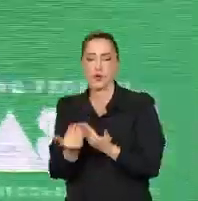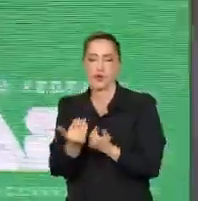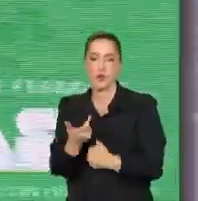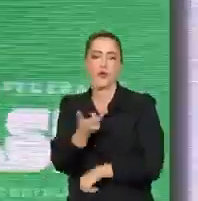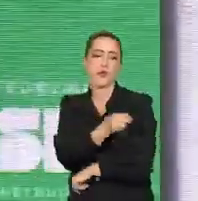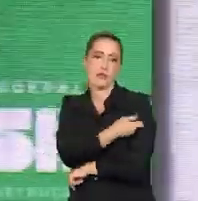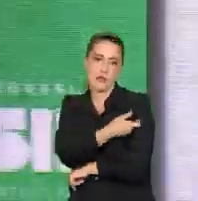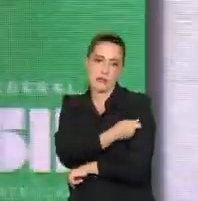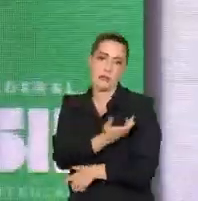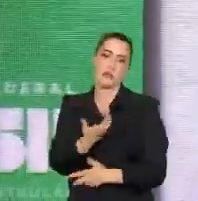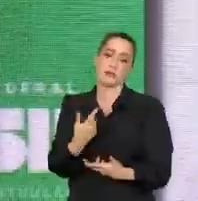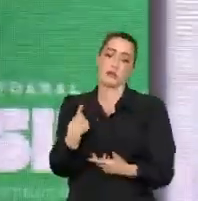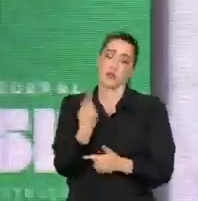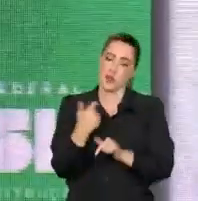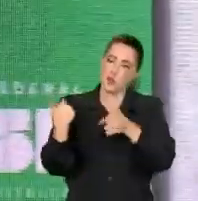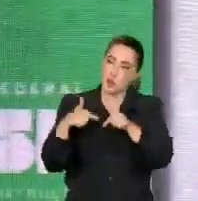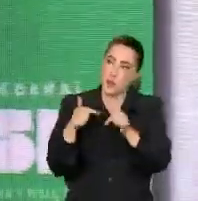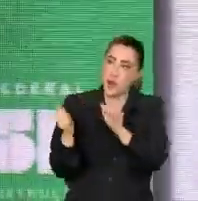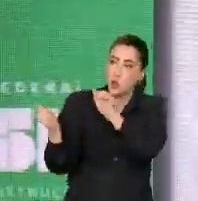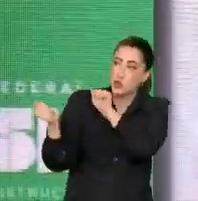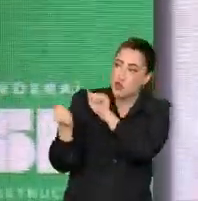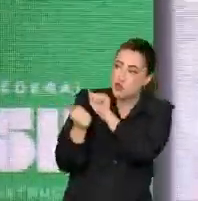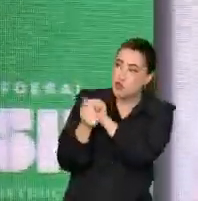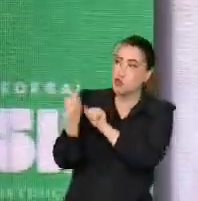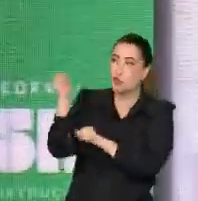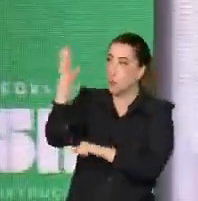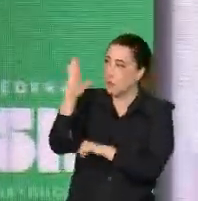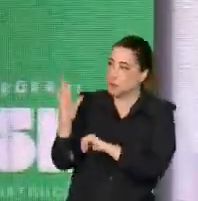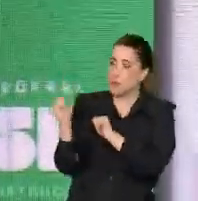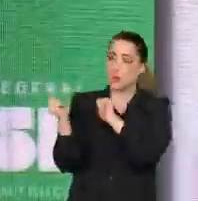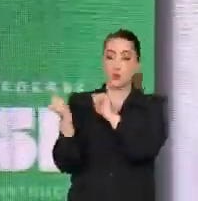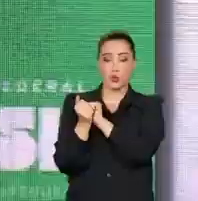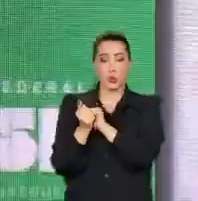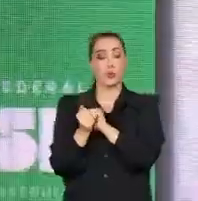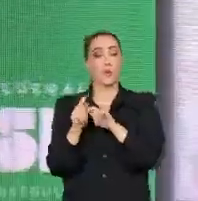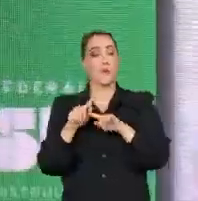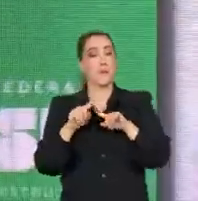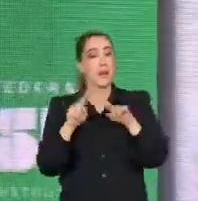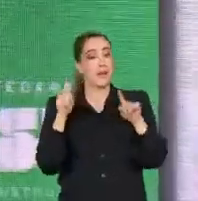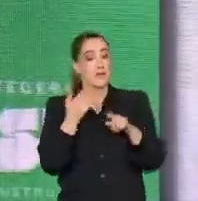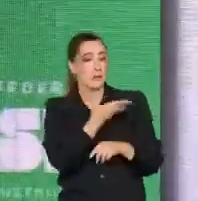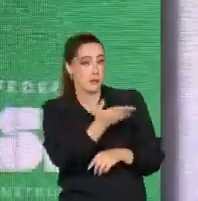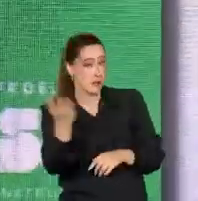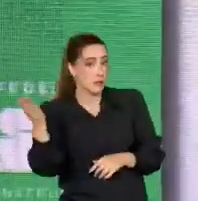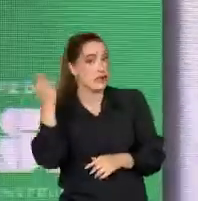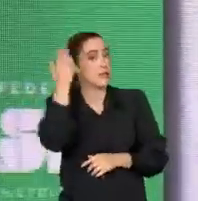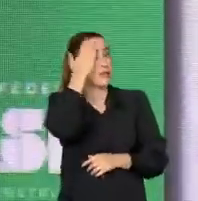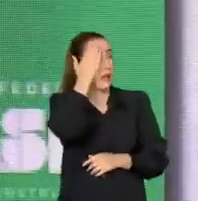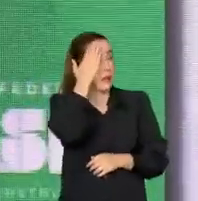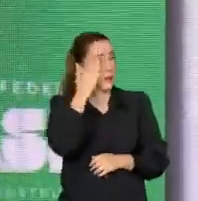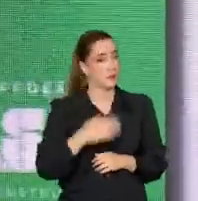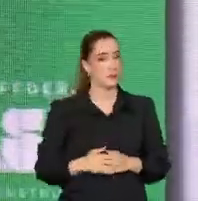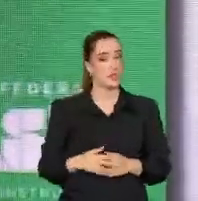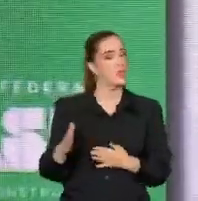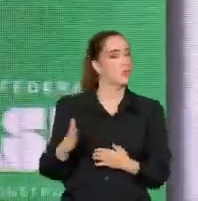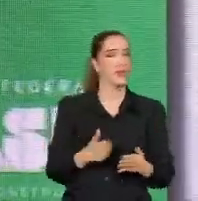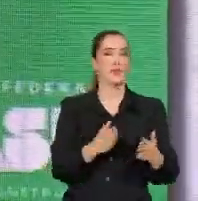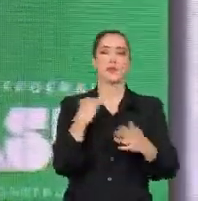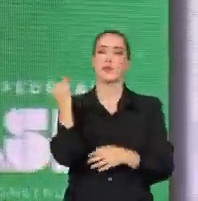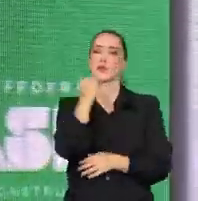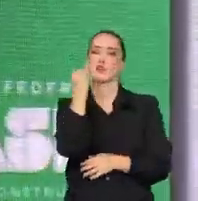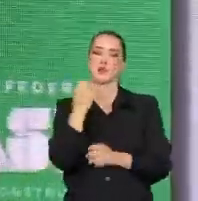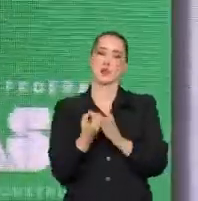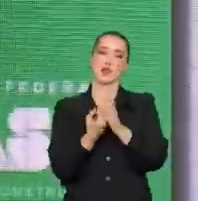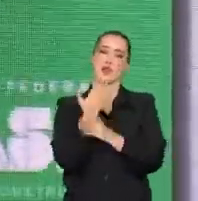conjunto que o governo brasileiro está fazendo. Mas nós sabemos, vocês sabem melhor do que ninguém, que o grande caminho para a gente construir